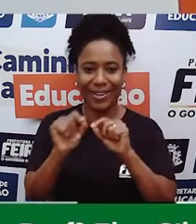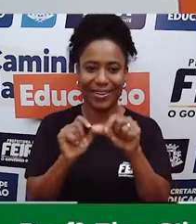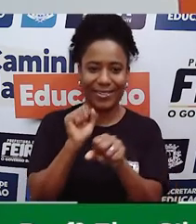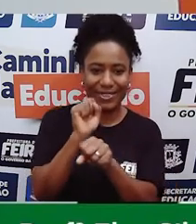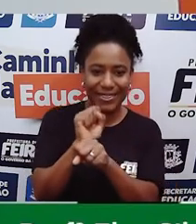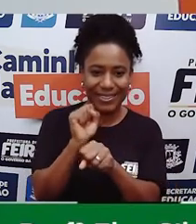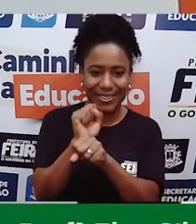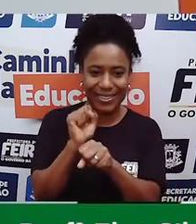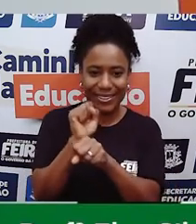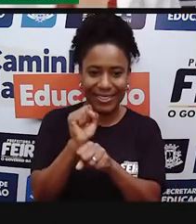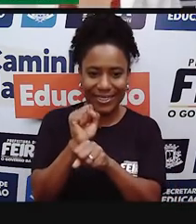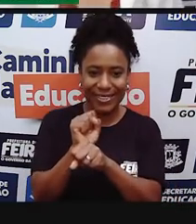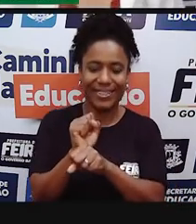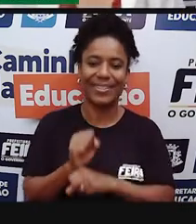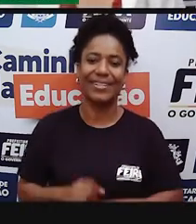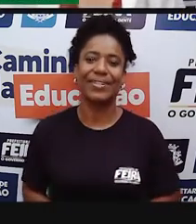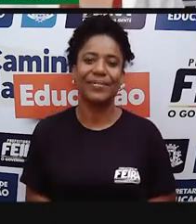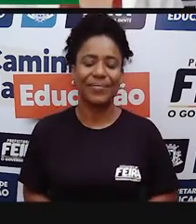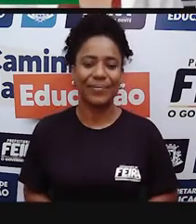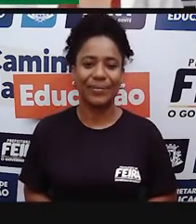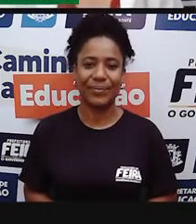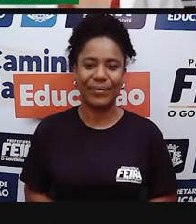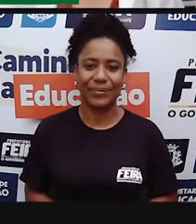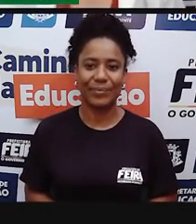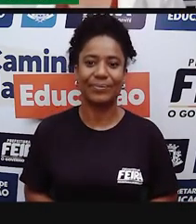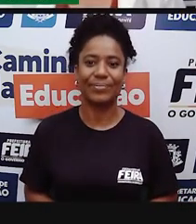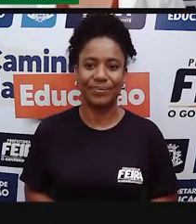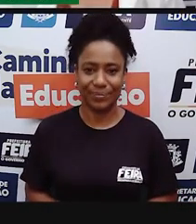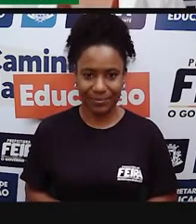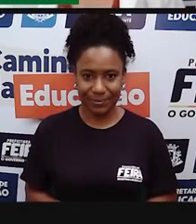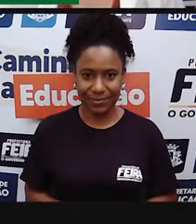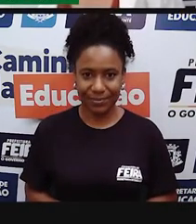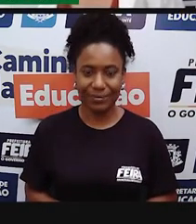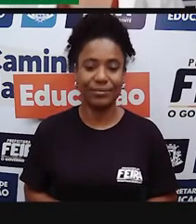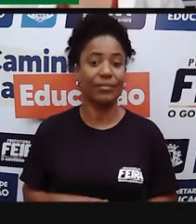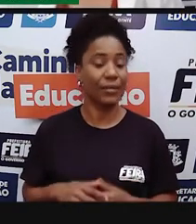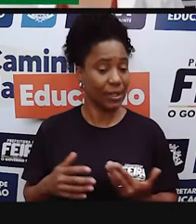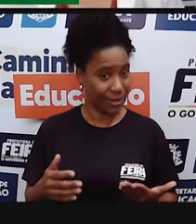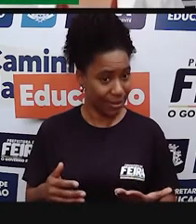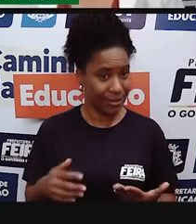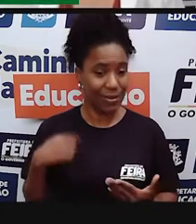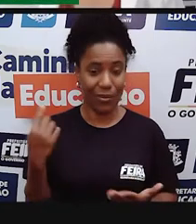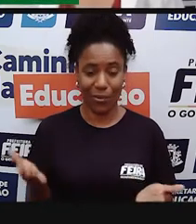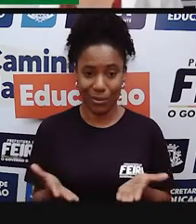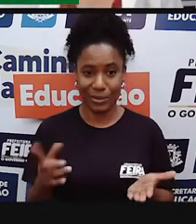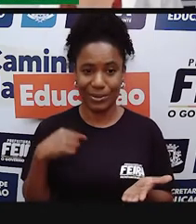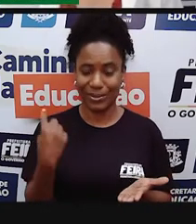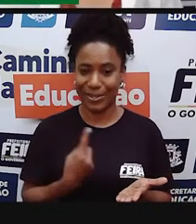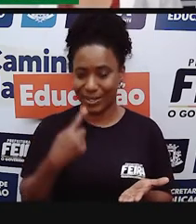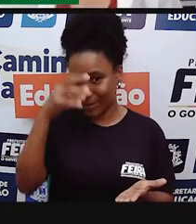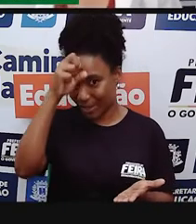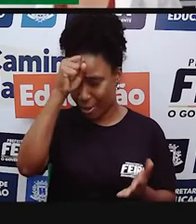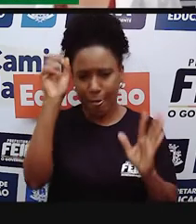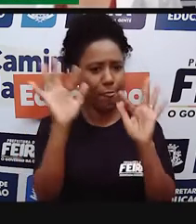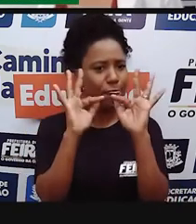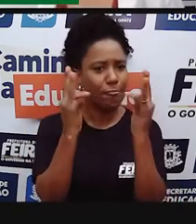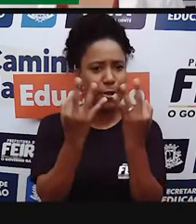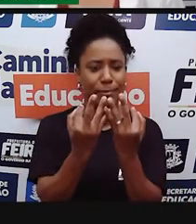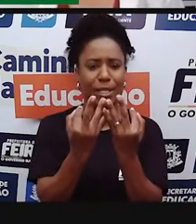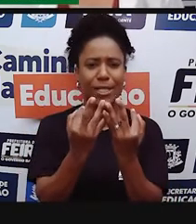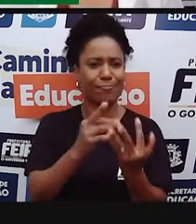só um minutinho por favor vamos falar sobre saber e diversa diversidade familiar